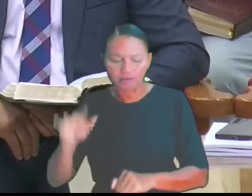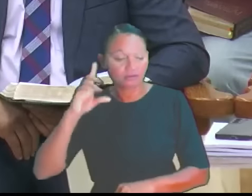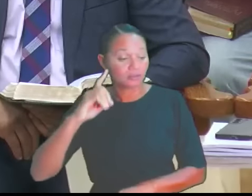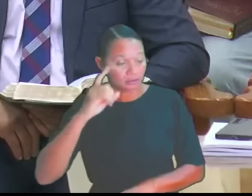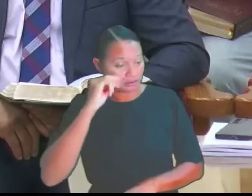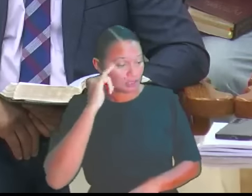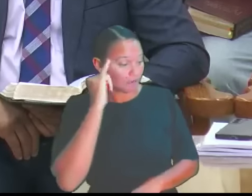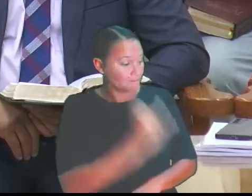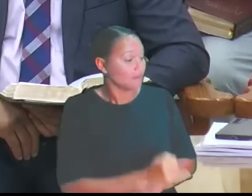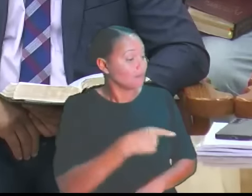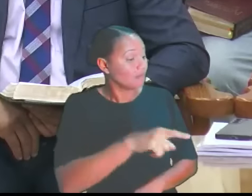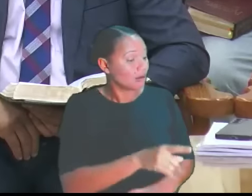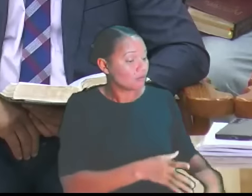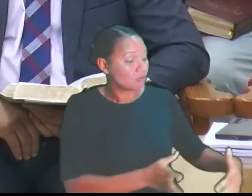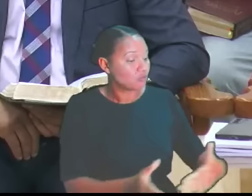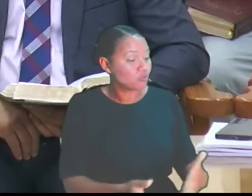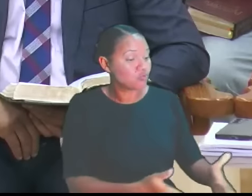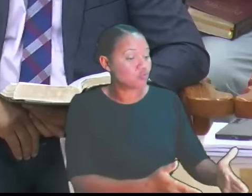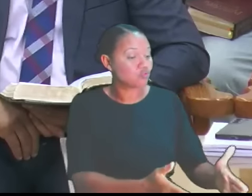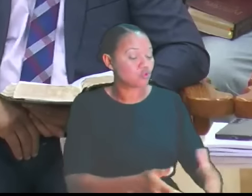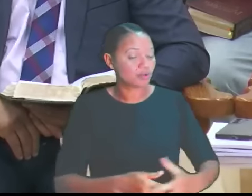ribeiro.